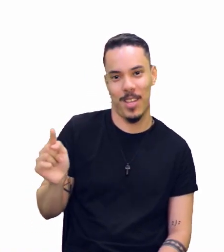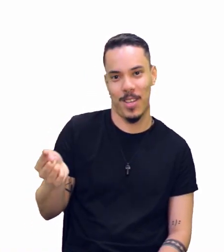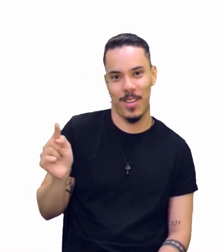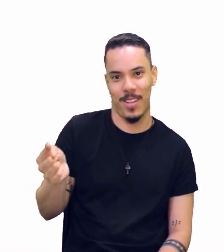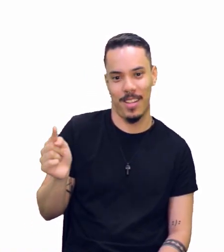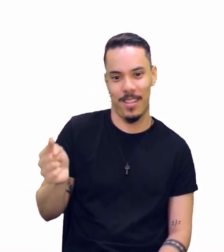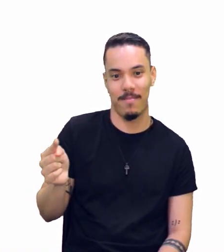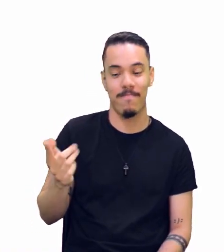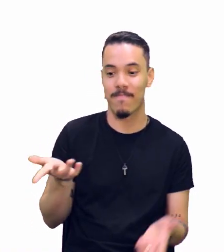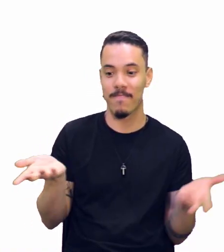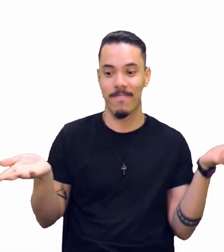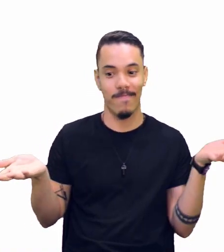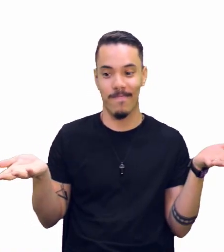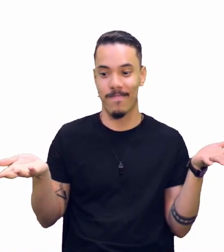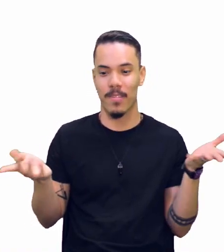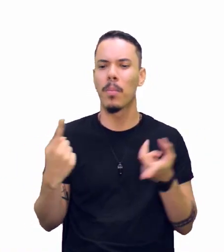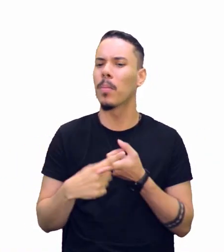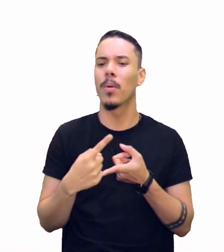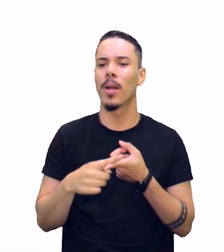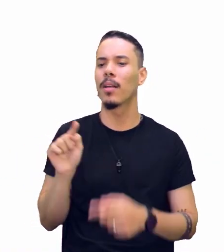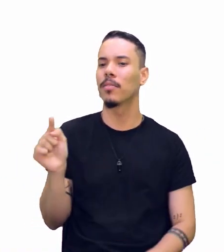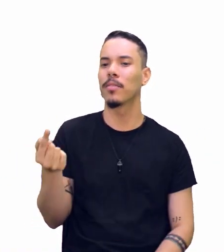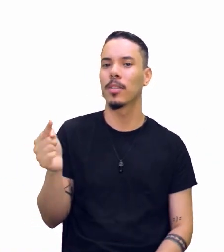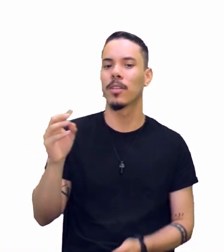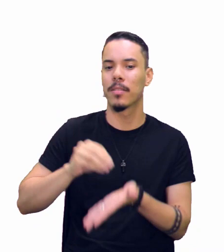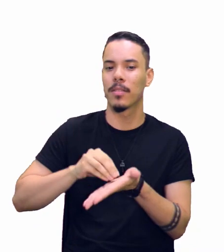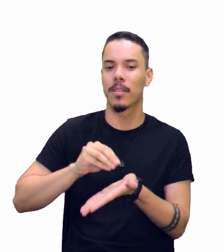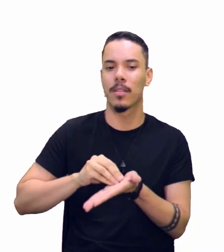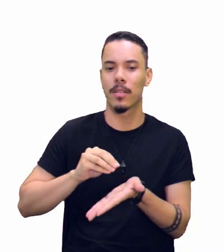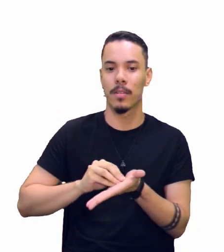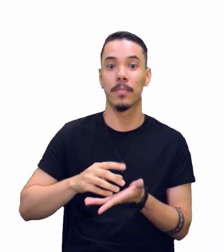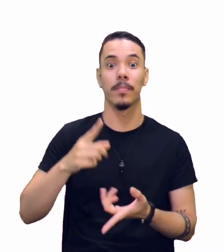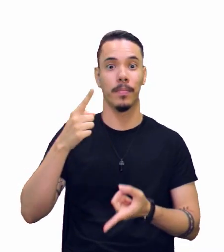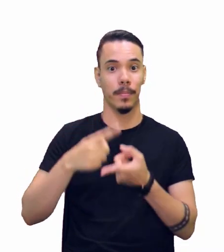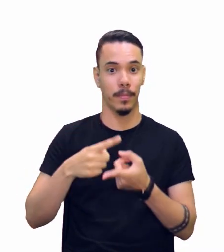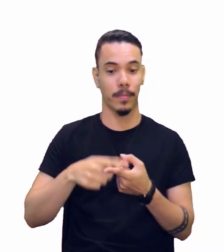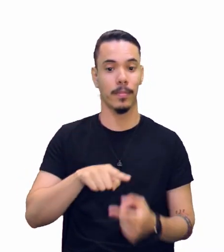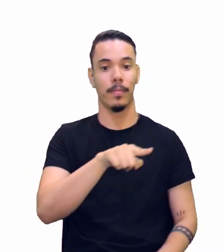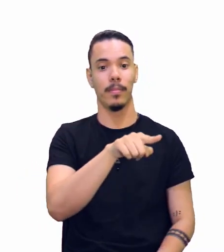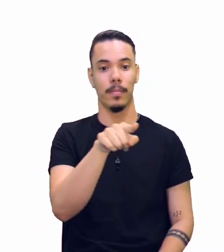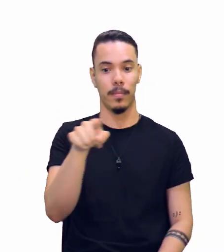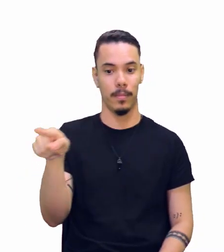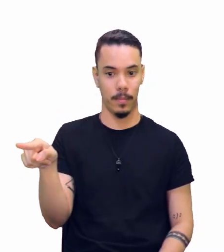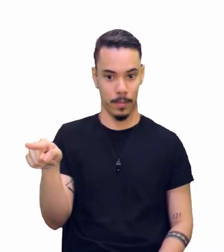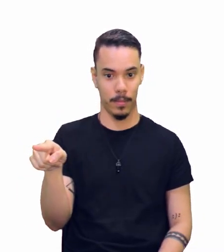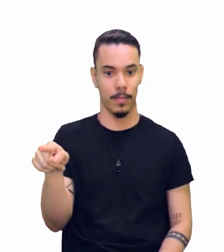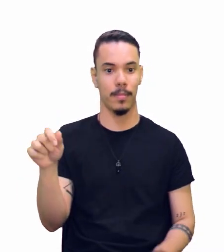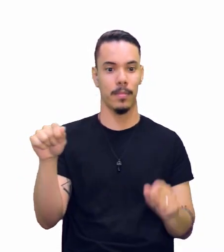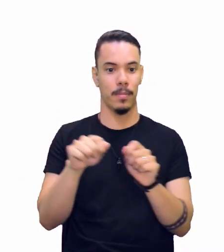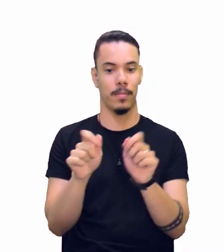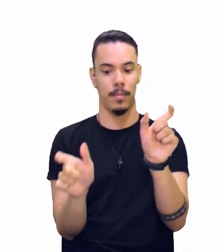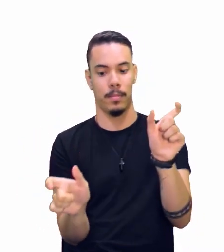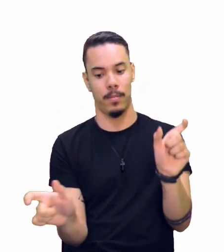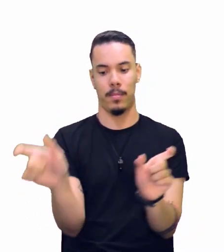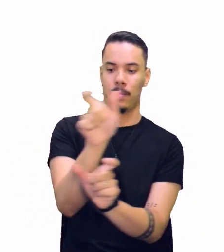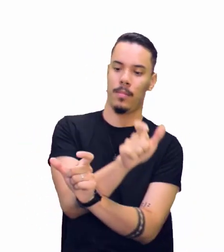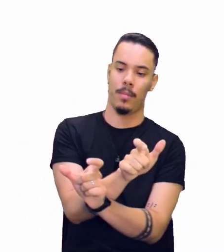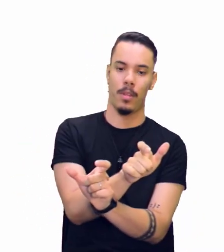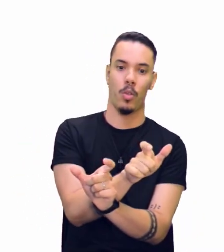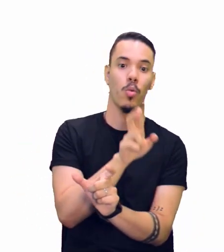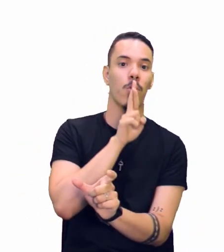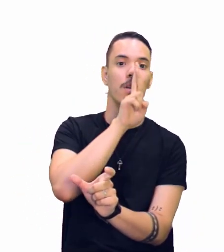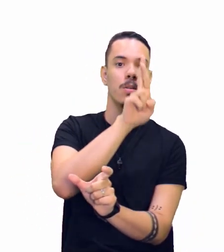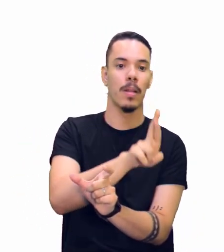vírgula não está aqui. Por que a vírgula não está aqui? Porque quando você coloca o resultado primeiro